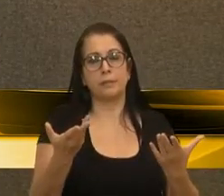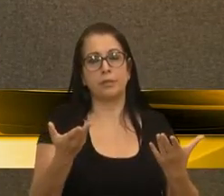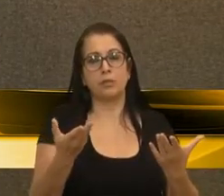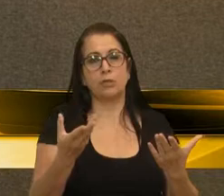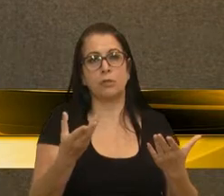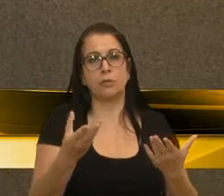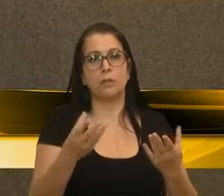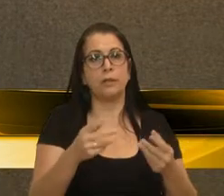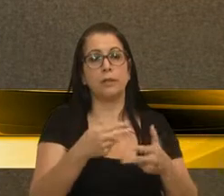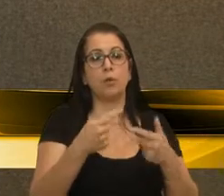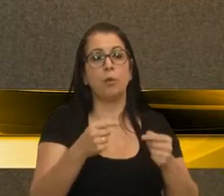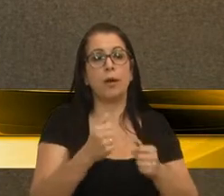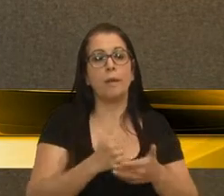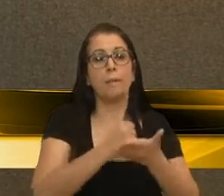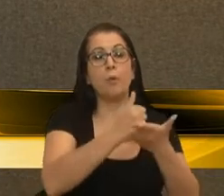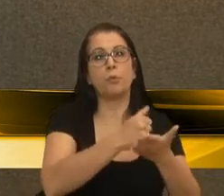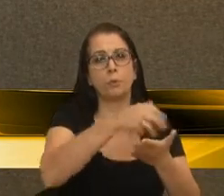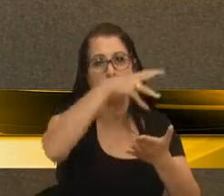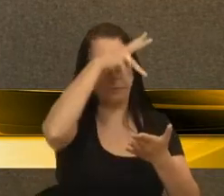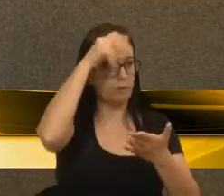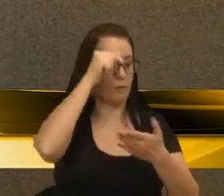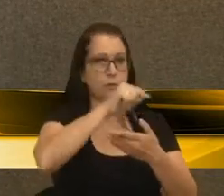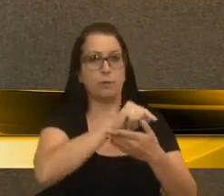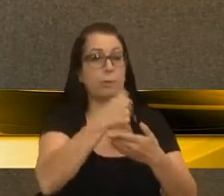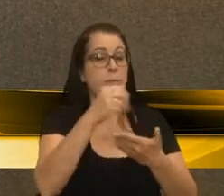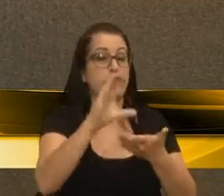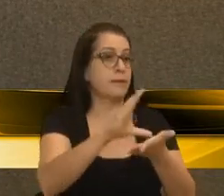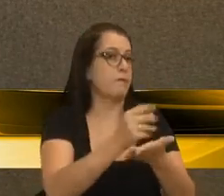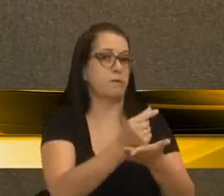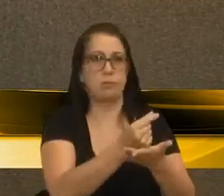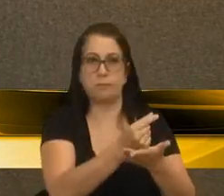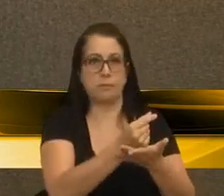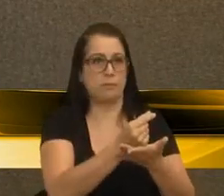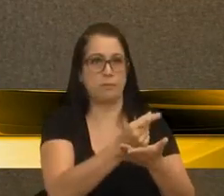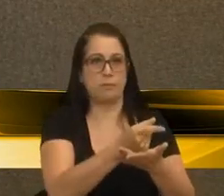intervenções do poder público, ela não necessita de investimento